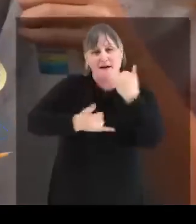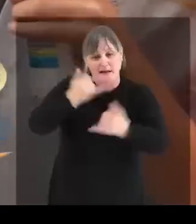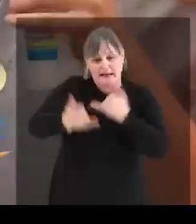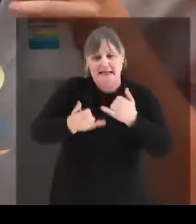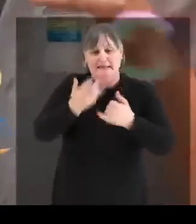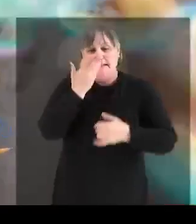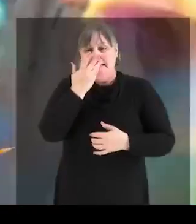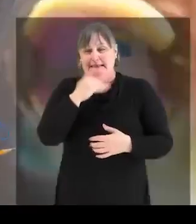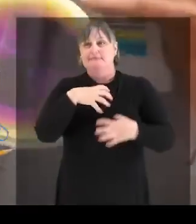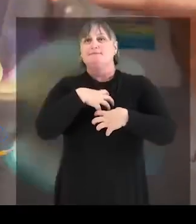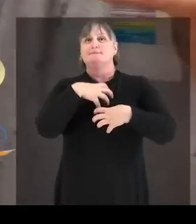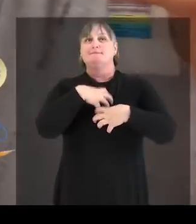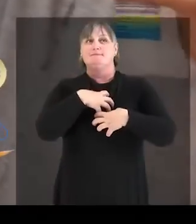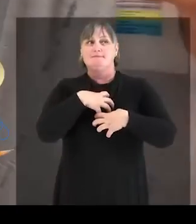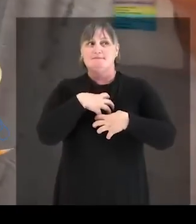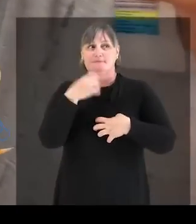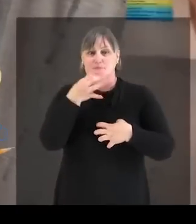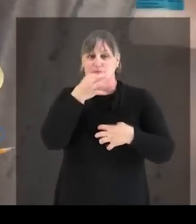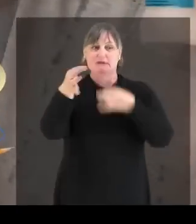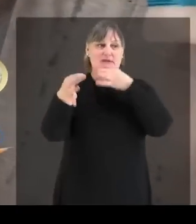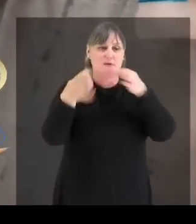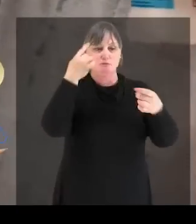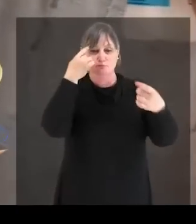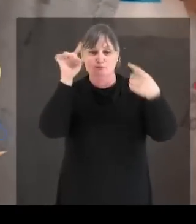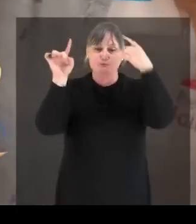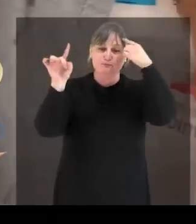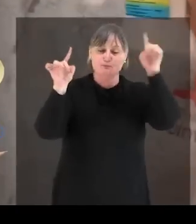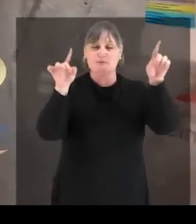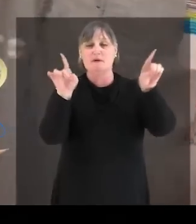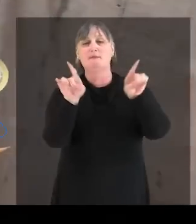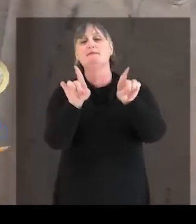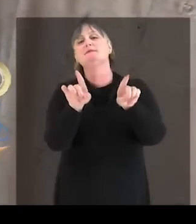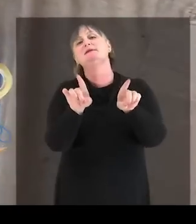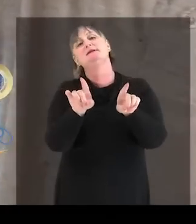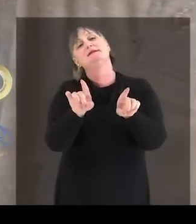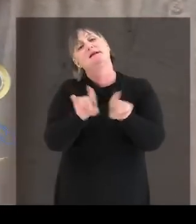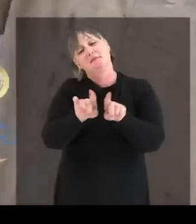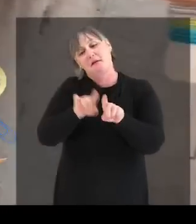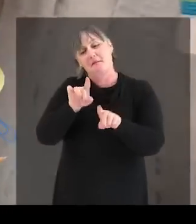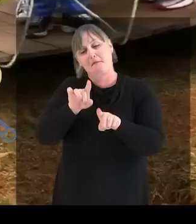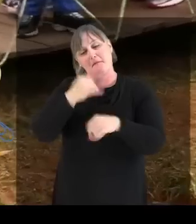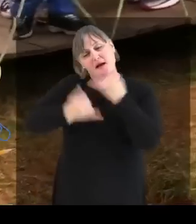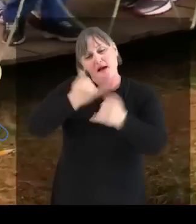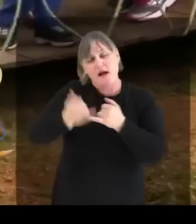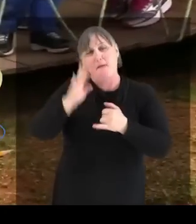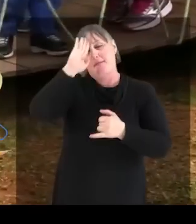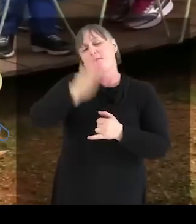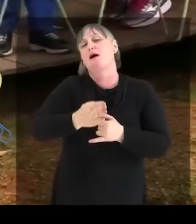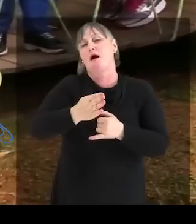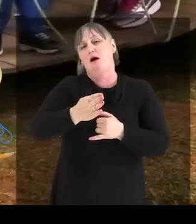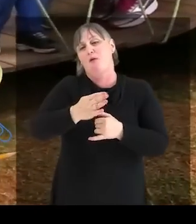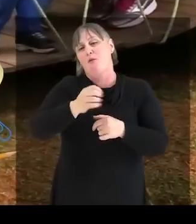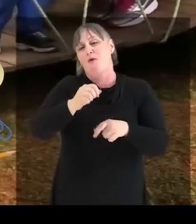em que a criança provoca e gera hipóteses. E por isso que brincadeira é a principal